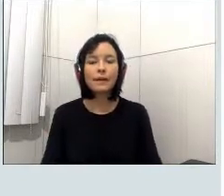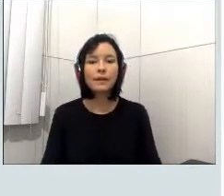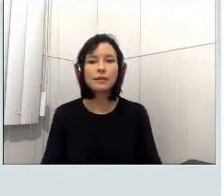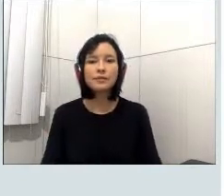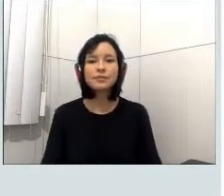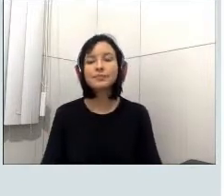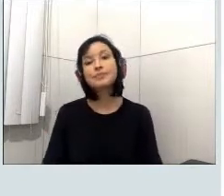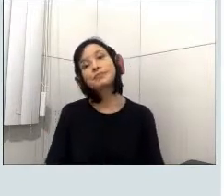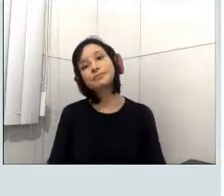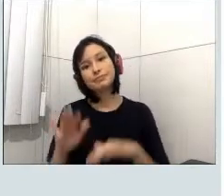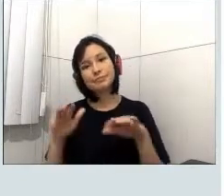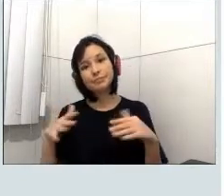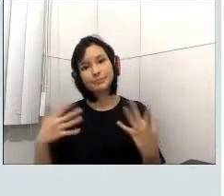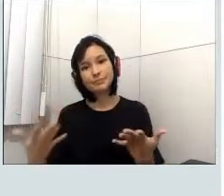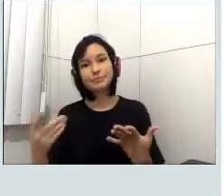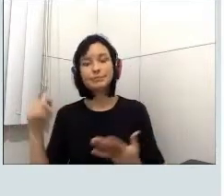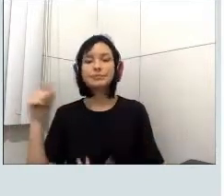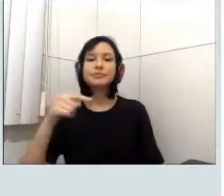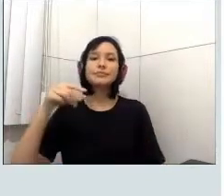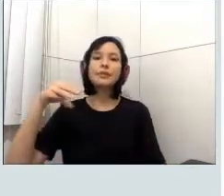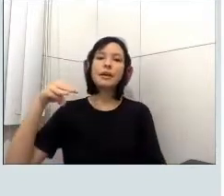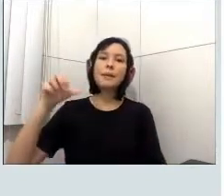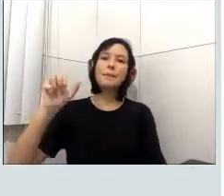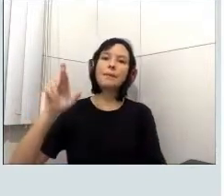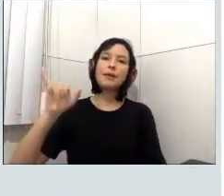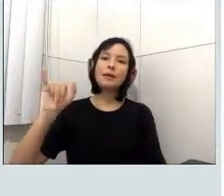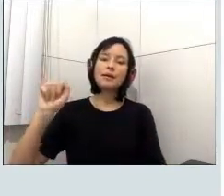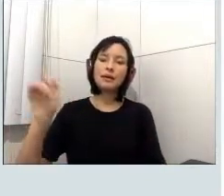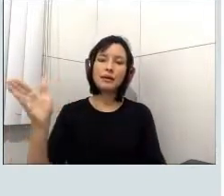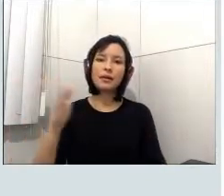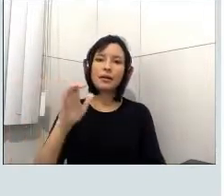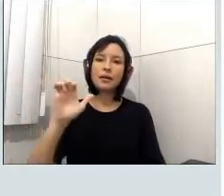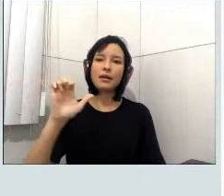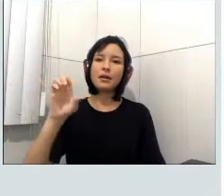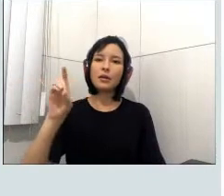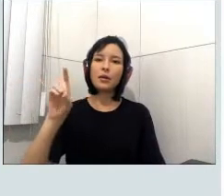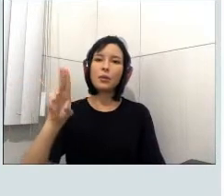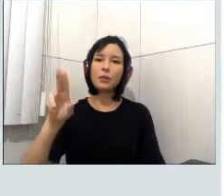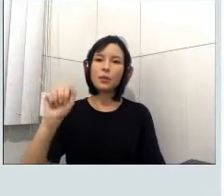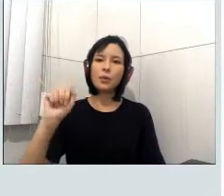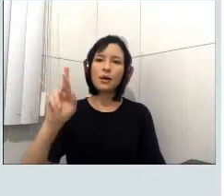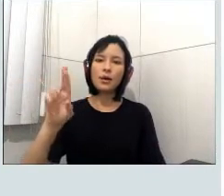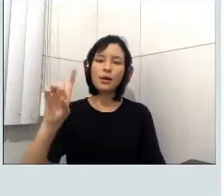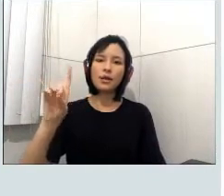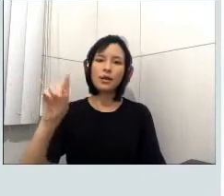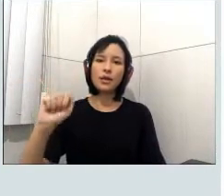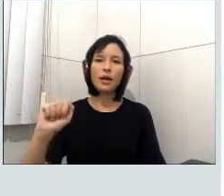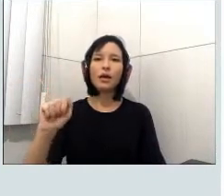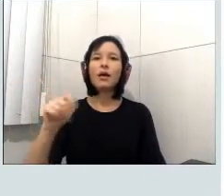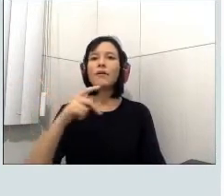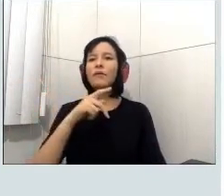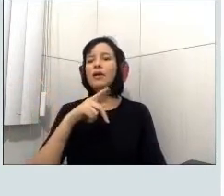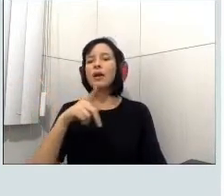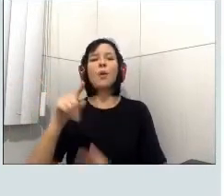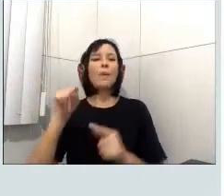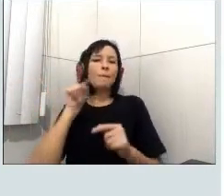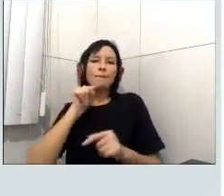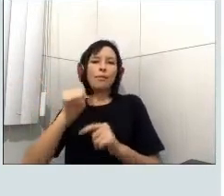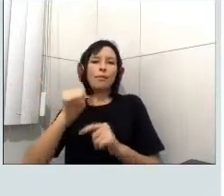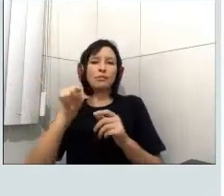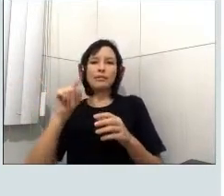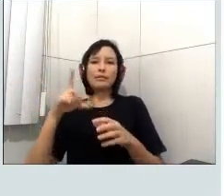Bom, Maria Eduarda, é como o Alisson falou, o ponto ele não pode ser medido. É como ele